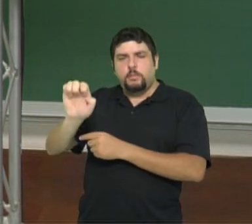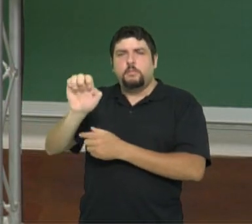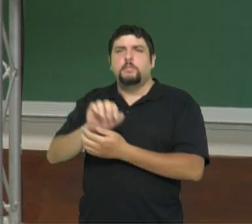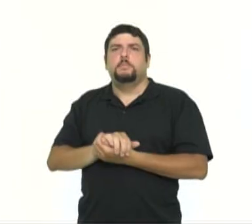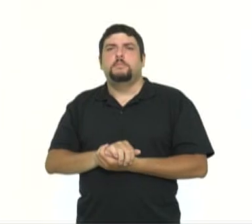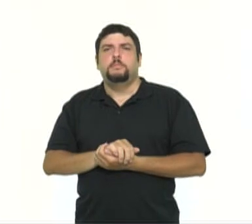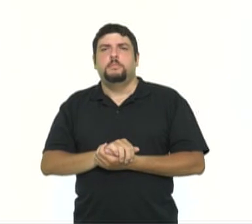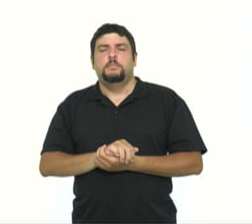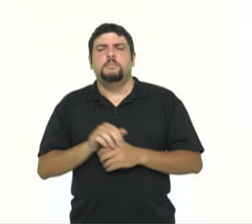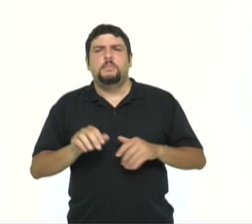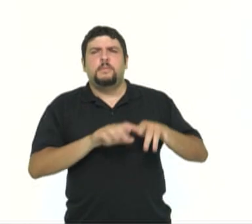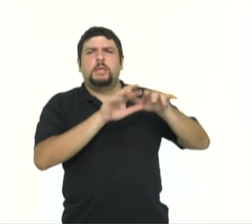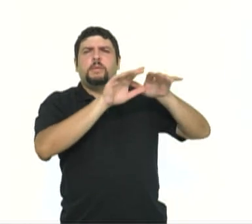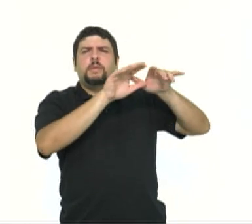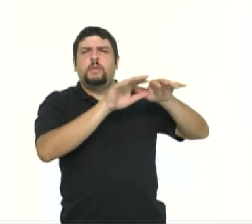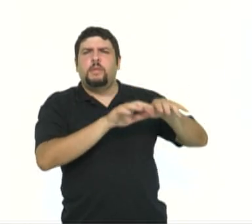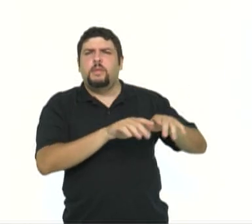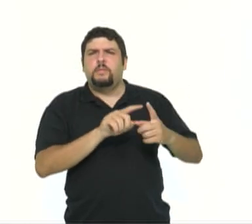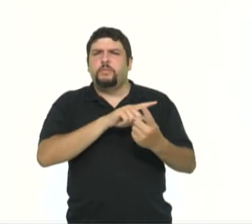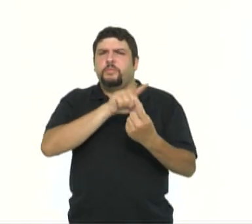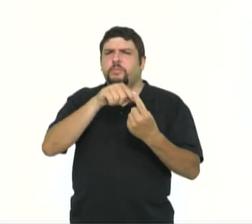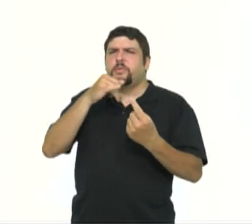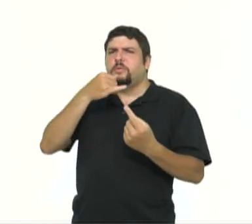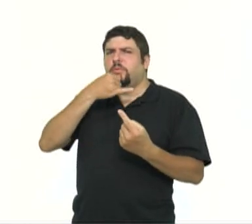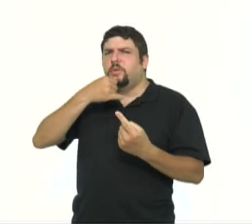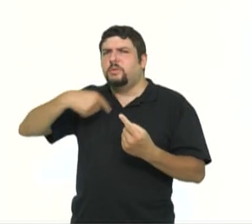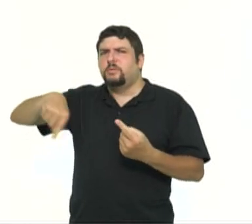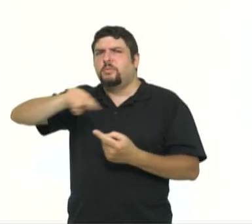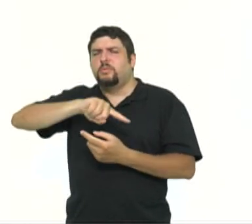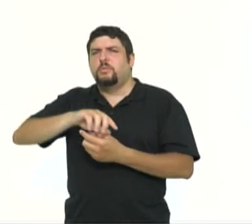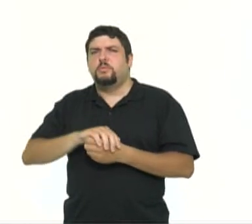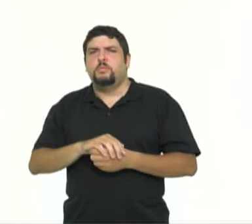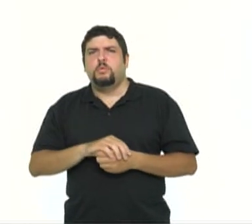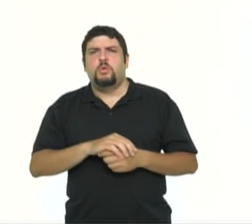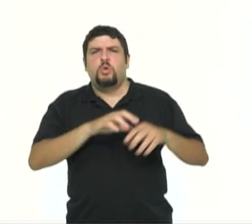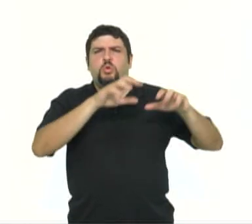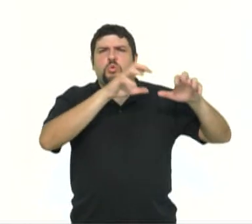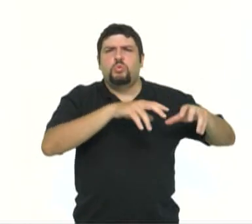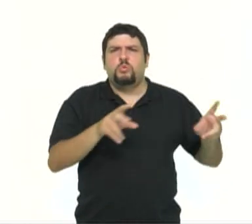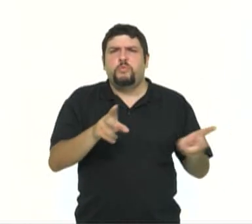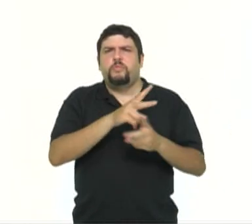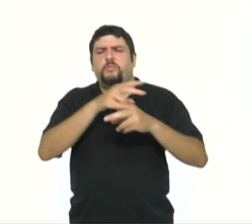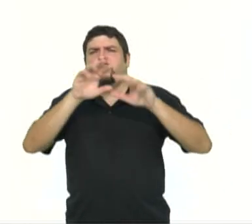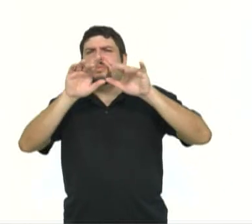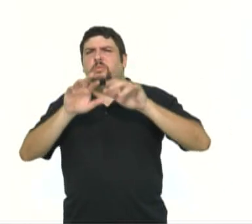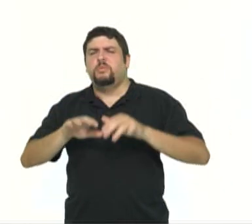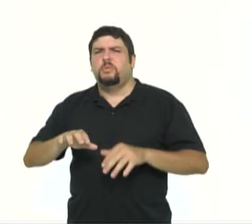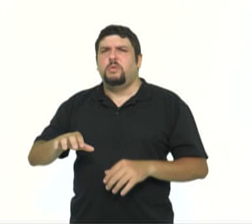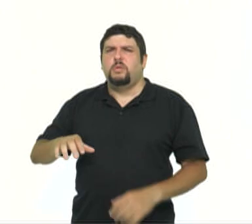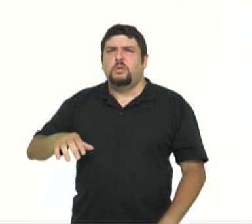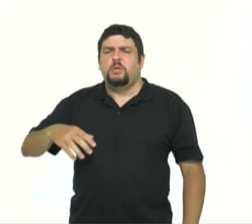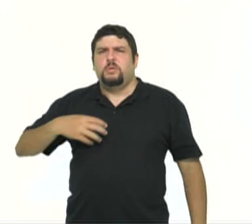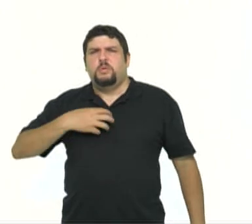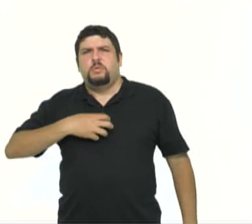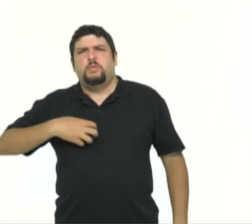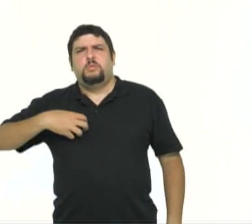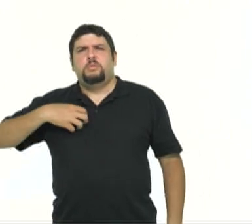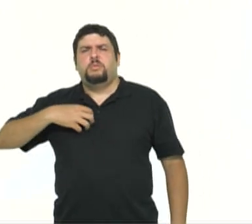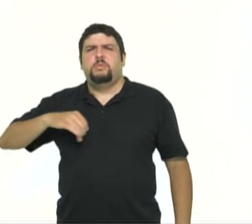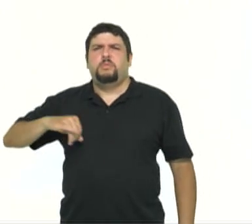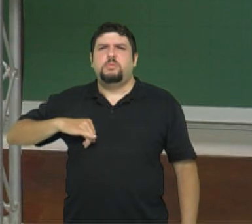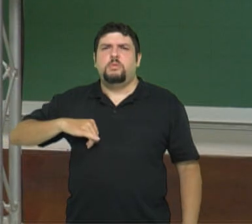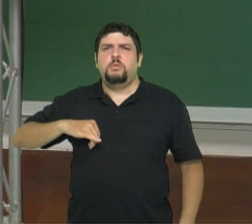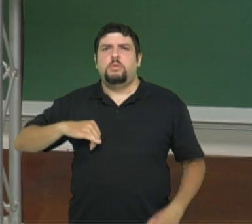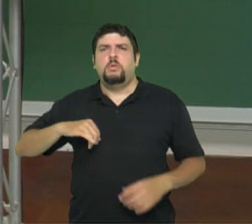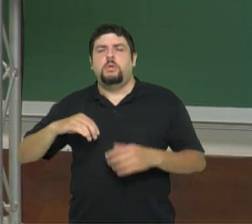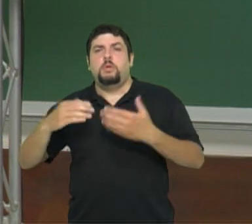Ó neve, que destino triste o nosso. Ó chuva, ó vento, ó neve, que tortura. Nosso e tortura não teve rima, né? Então, por isso,